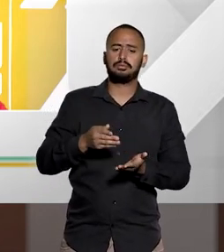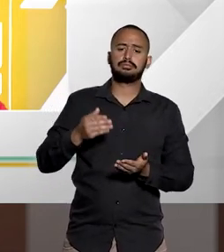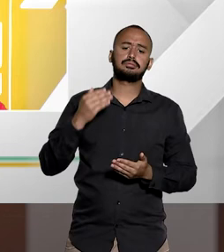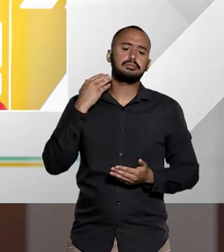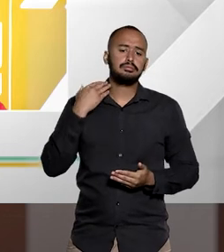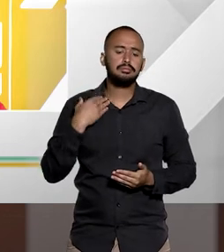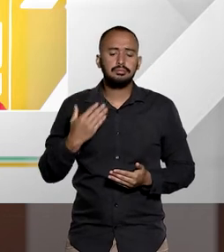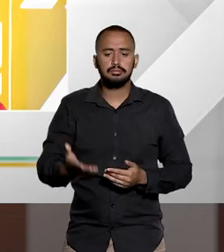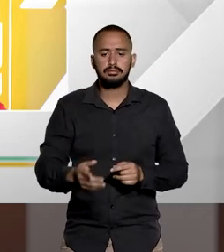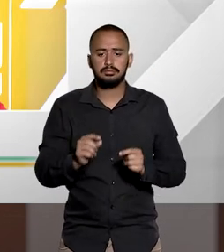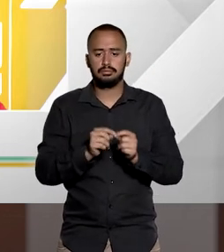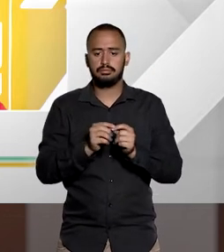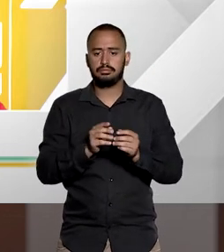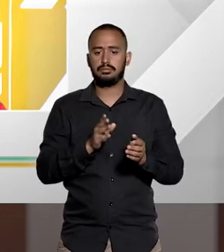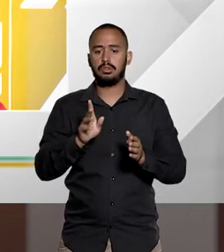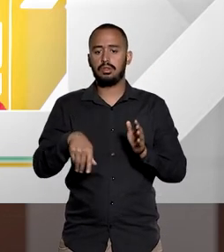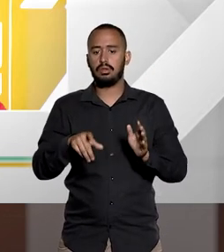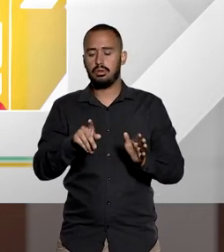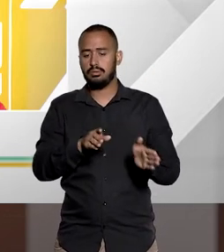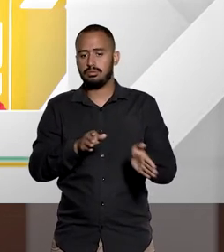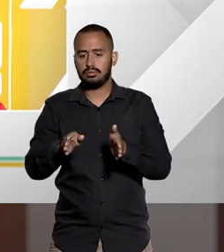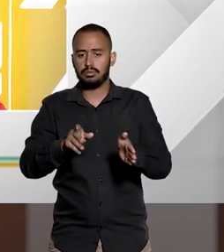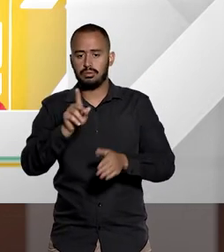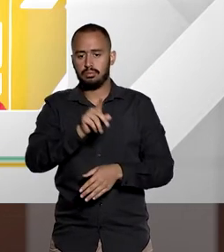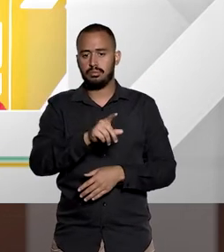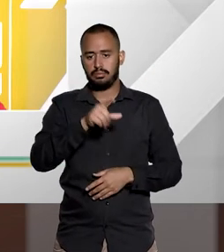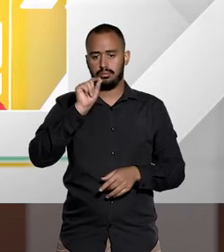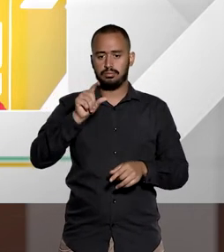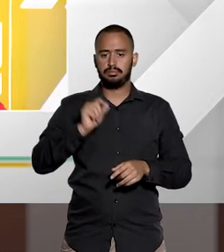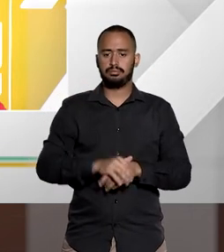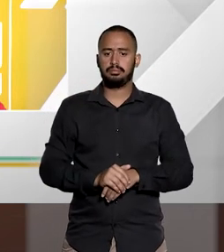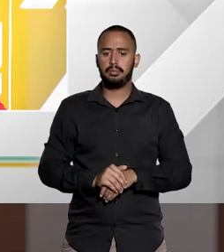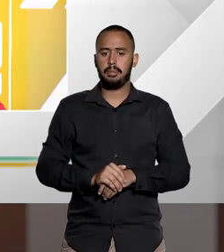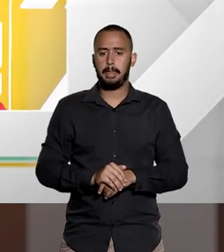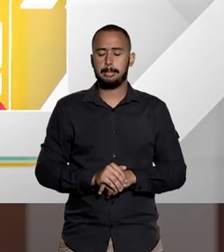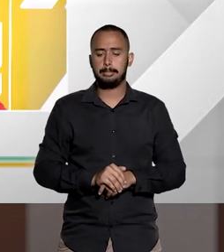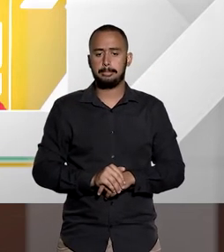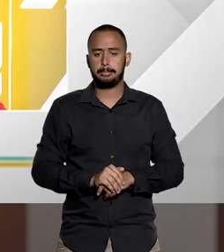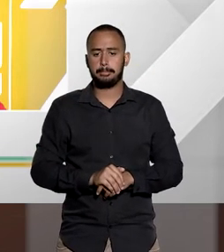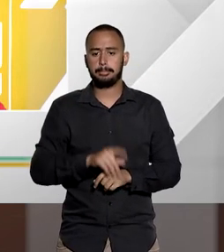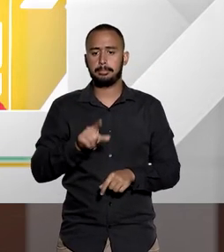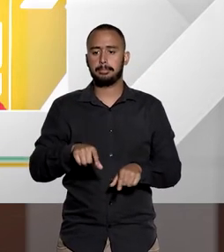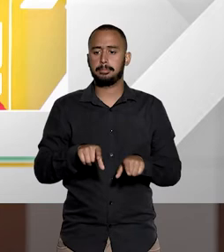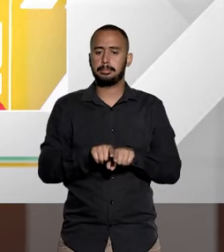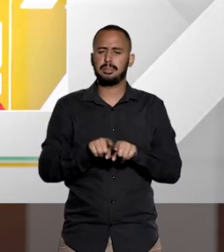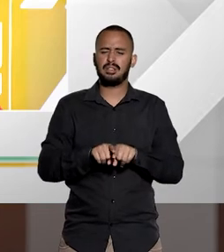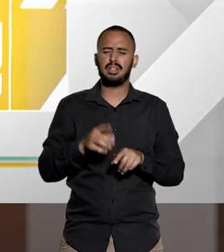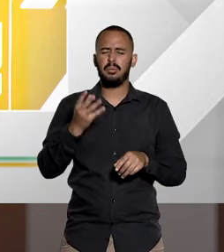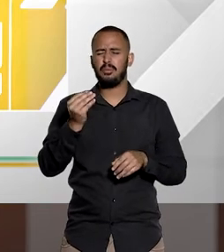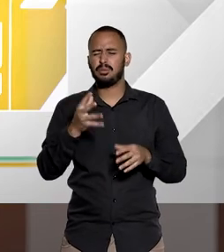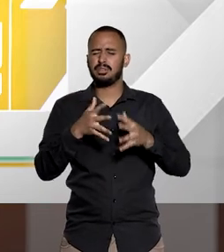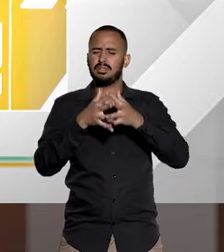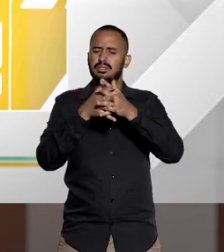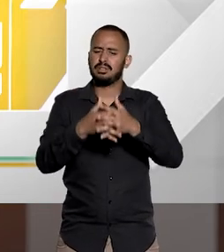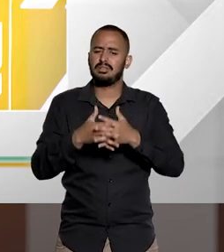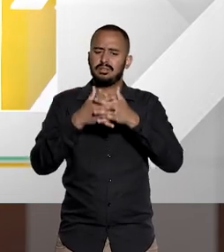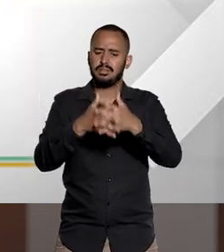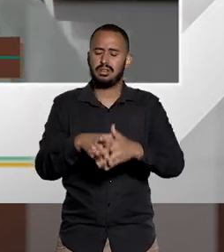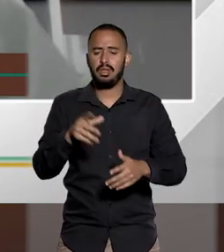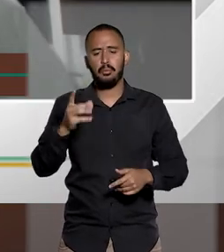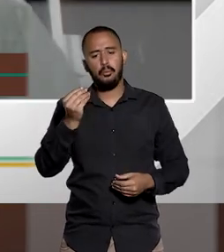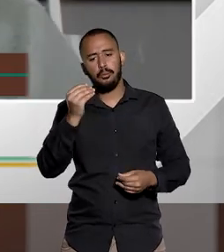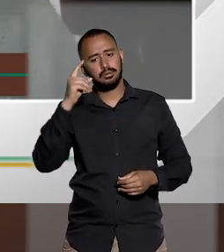integram esse rol de possibilidades? Essa é uma questão assim que dá margem a muita controvérsia, né? É uma